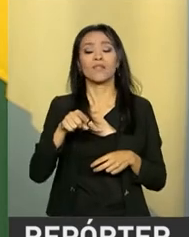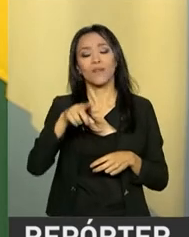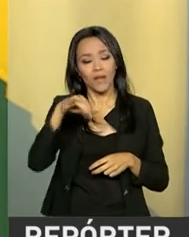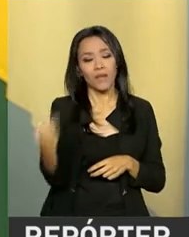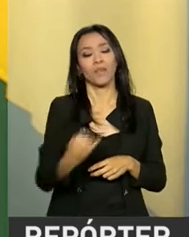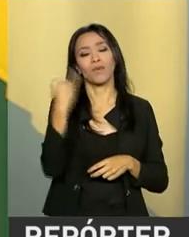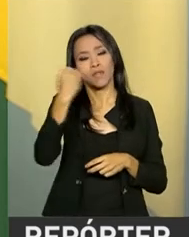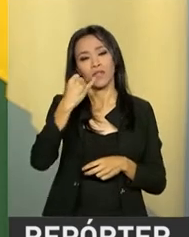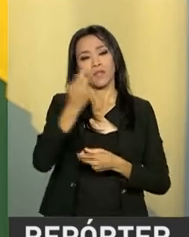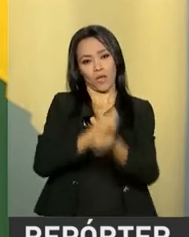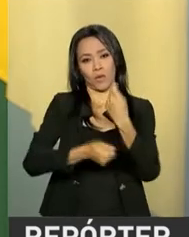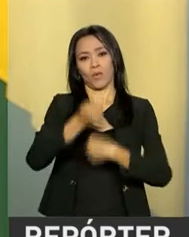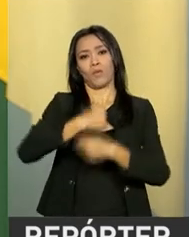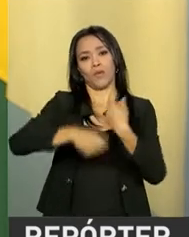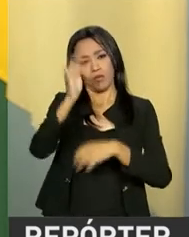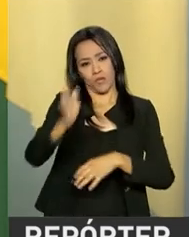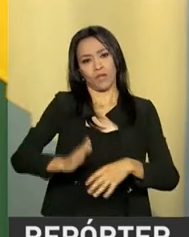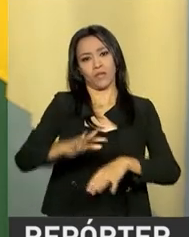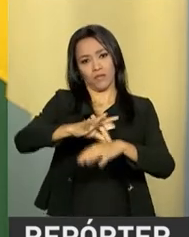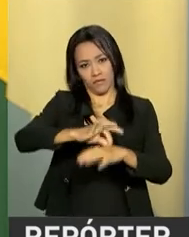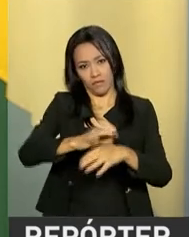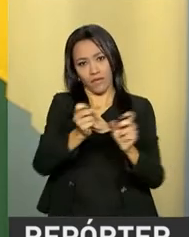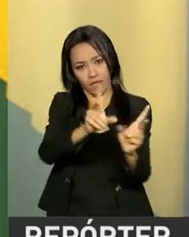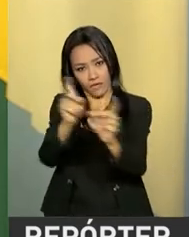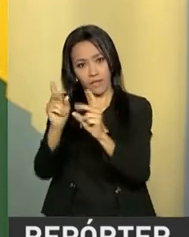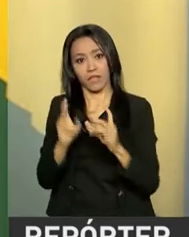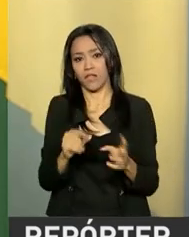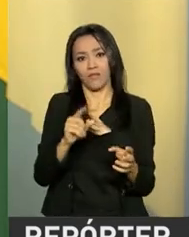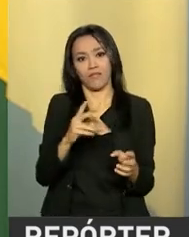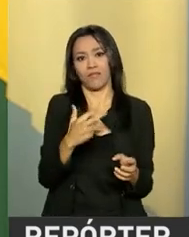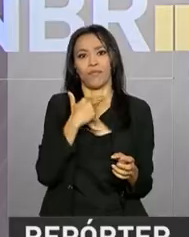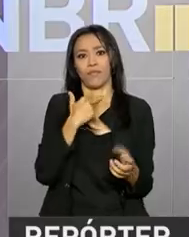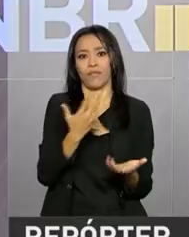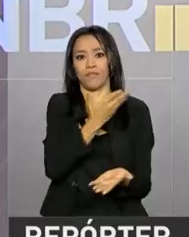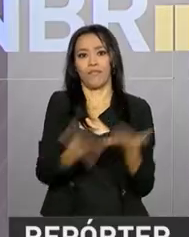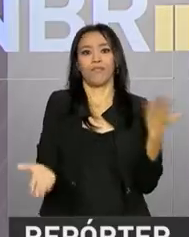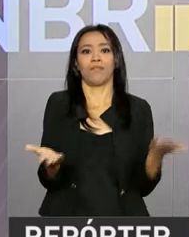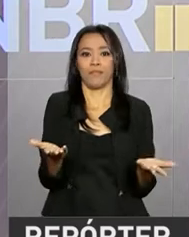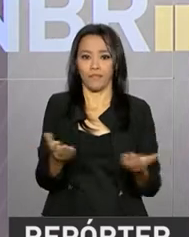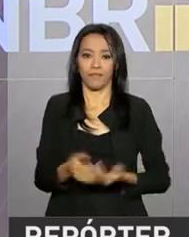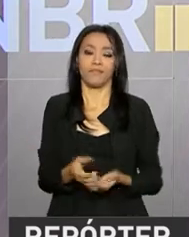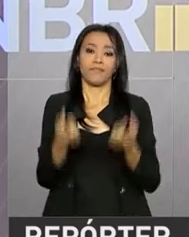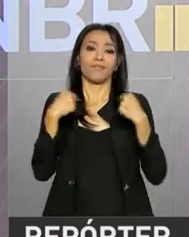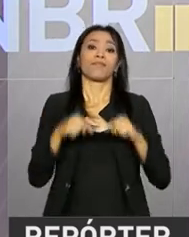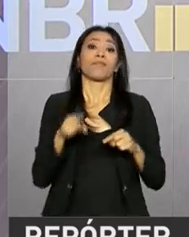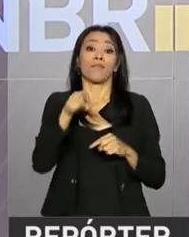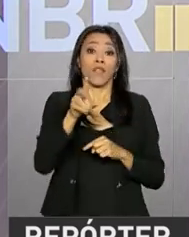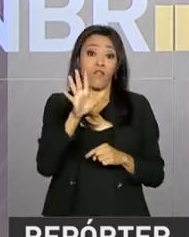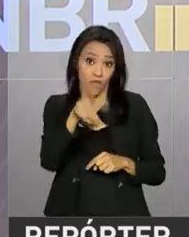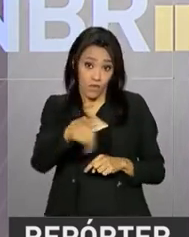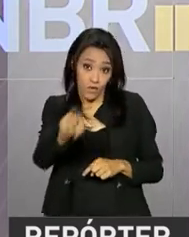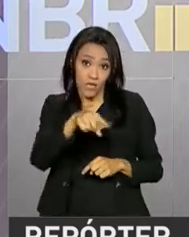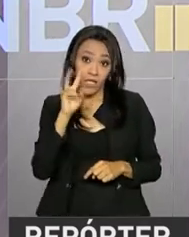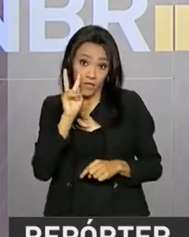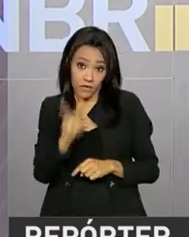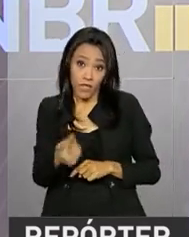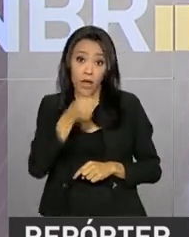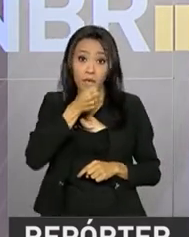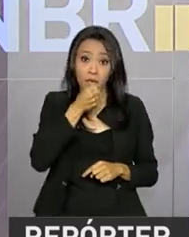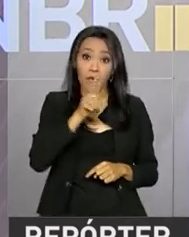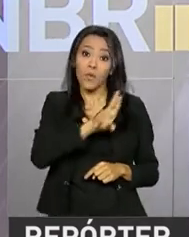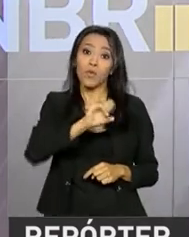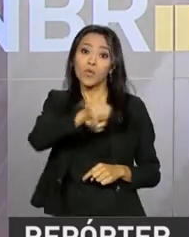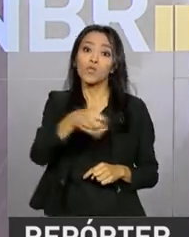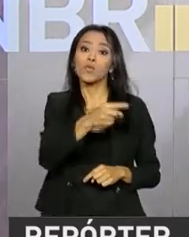a nossa economia e que não pode ver a sua credibilidade abalada. E como a gente viu aí na reportagem do João Pedro Neto, o